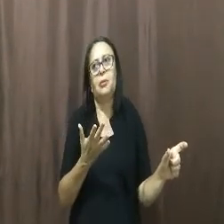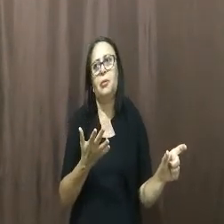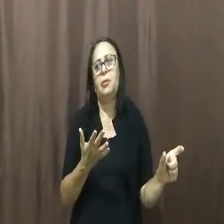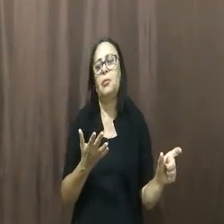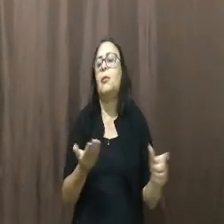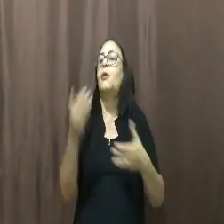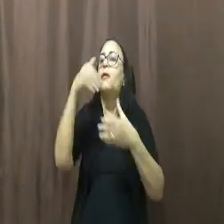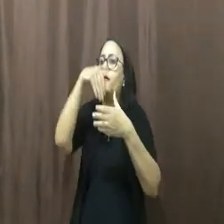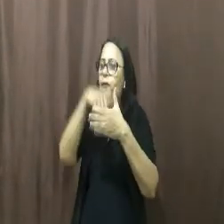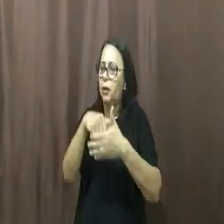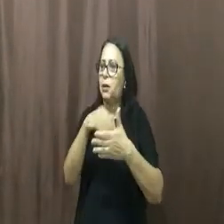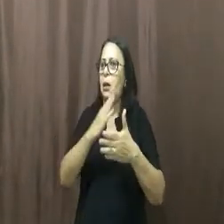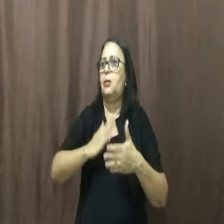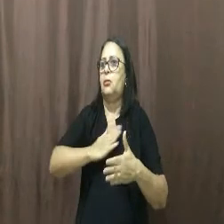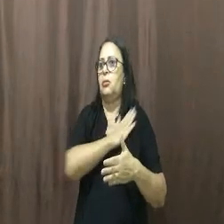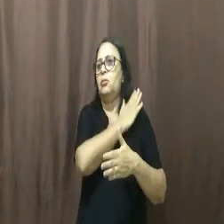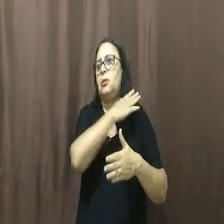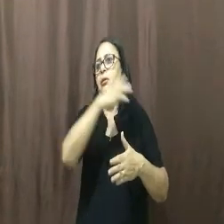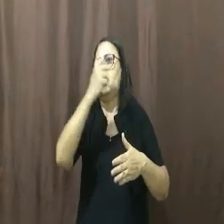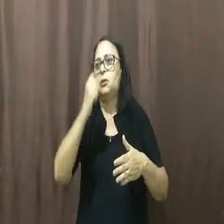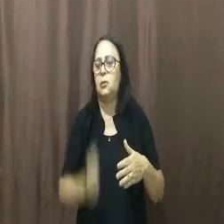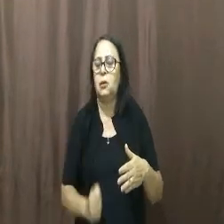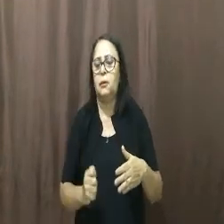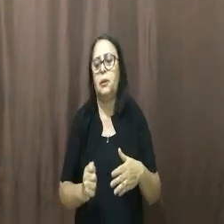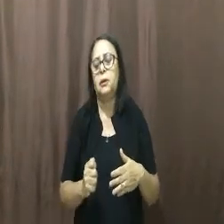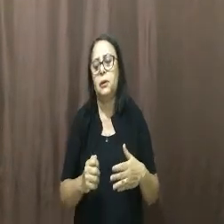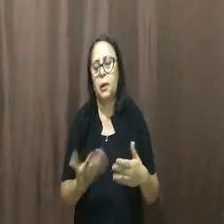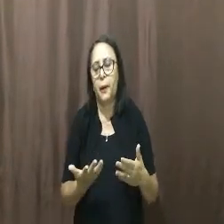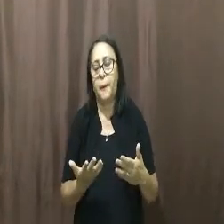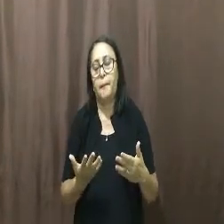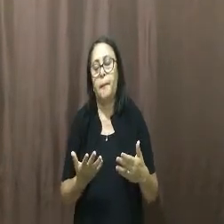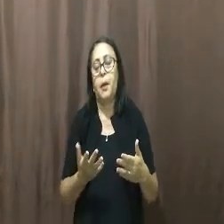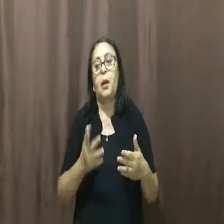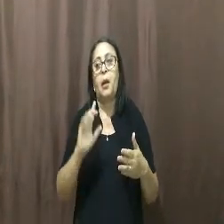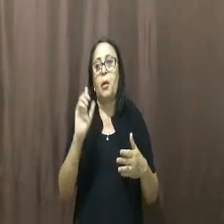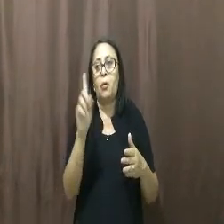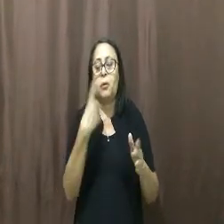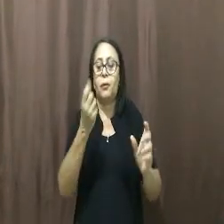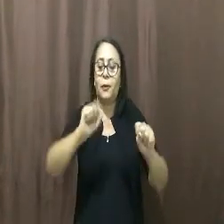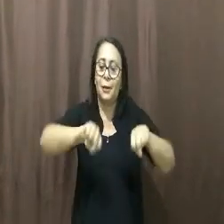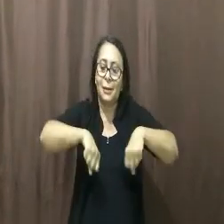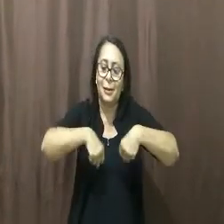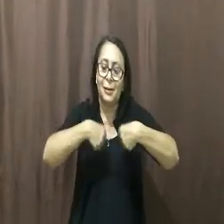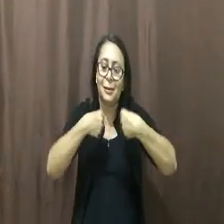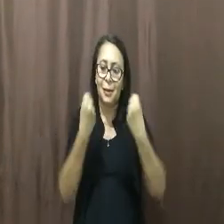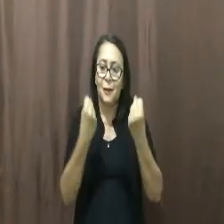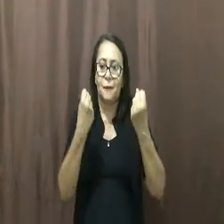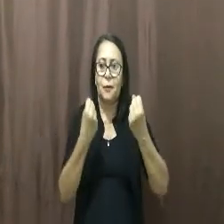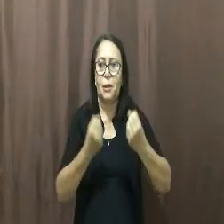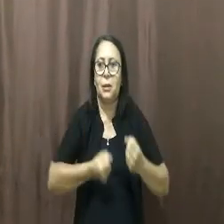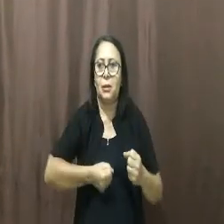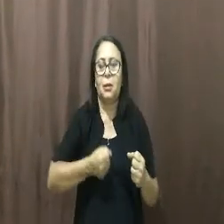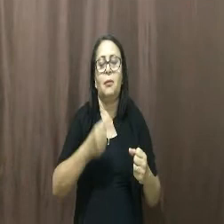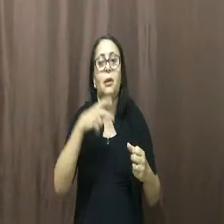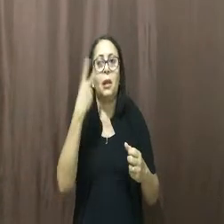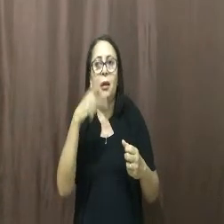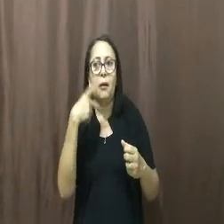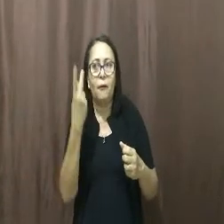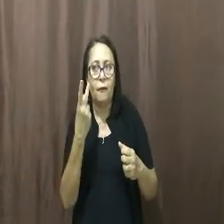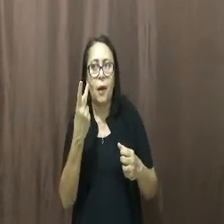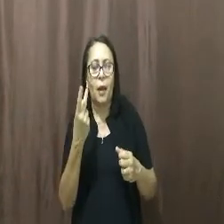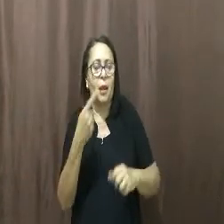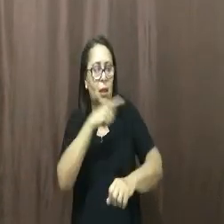dentro da ditadura militar. É tanto que quando se tentou fazer na ditadura militar